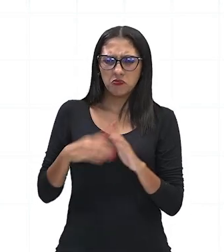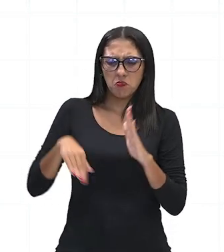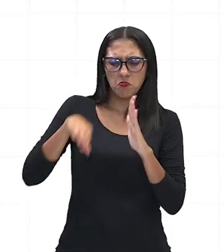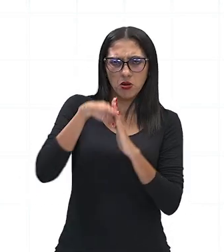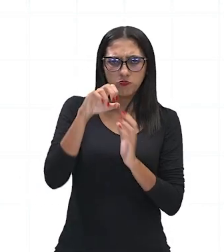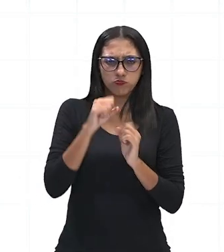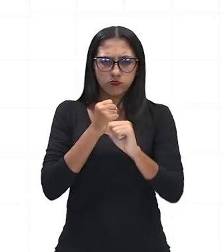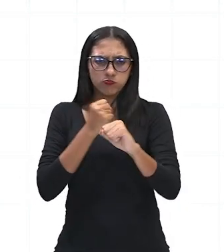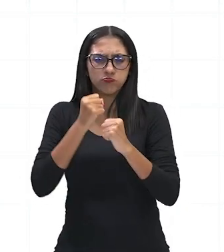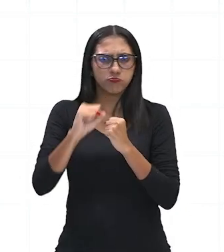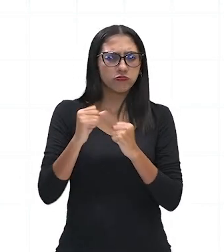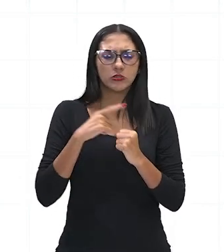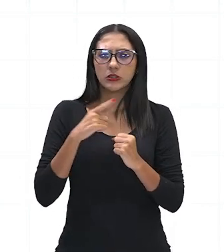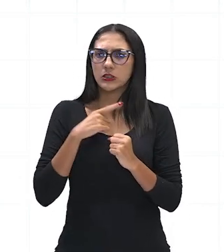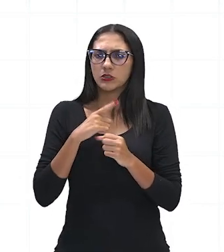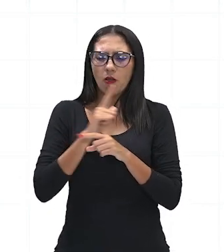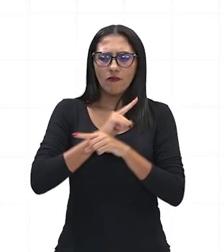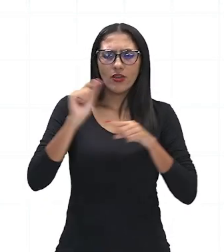lutas